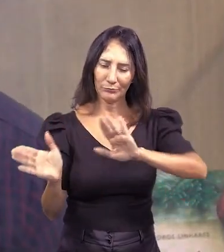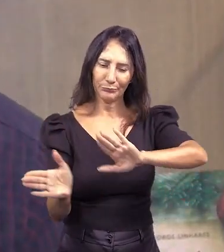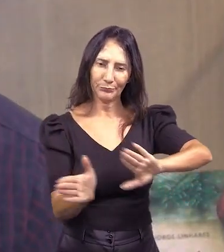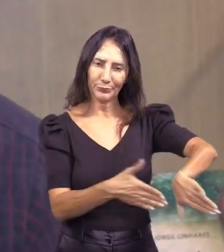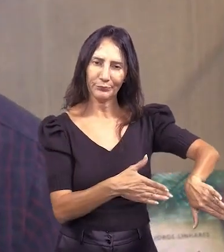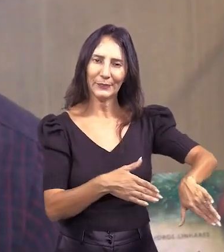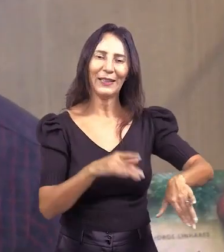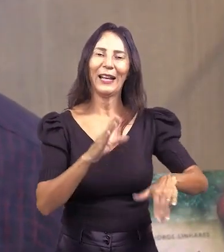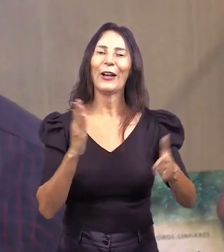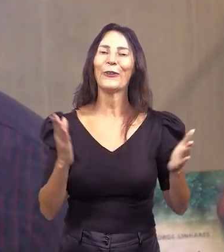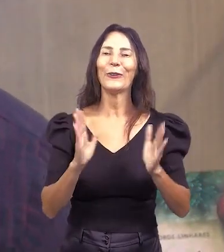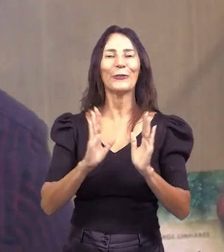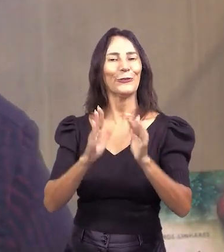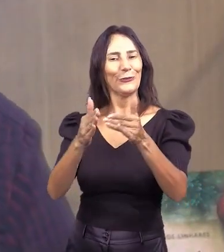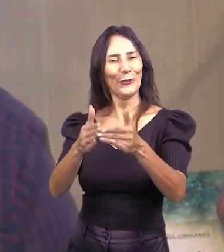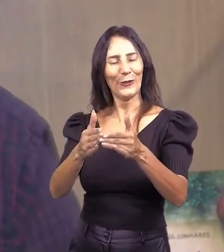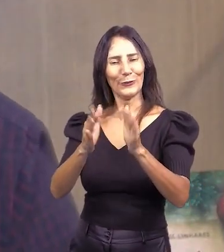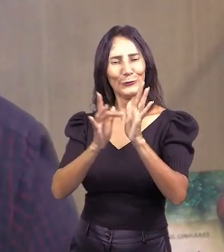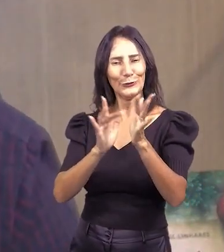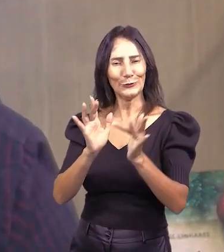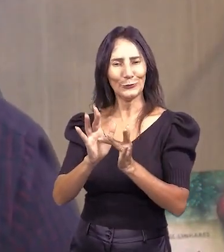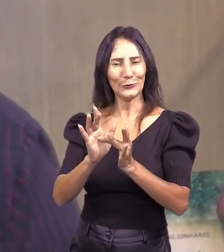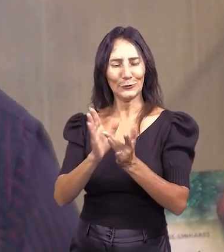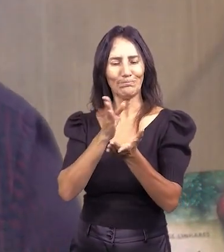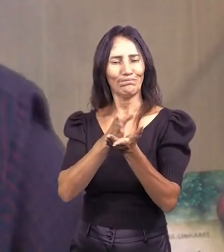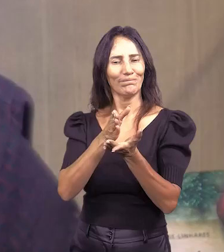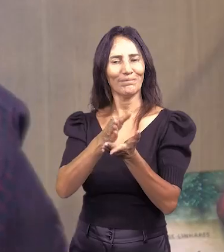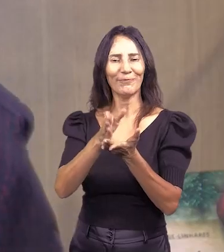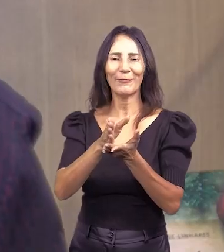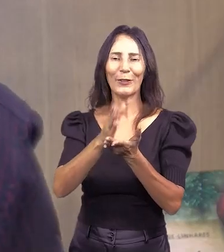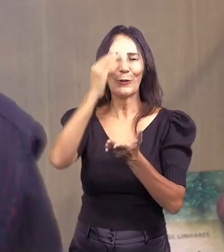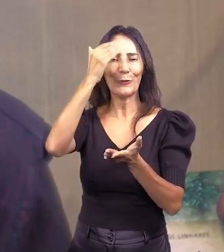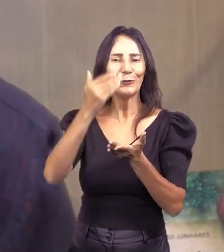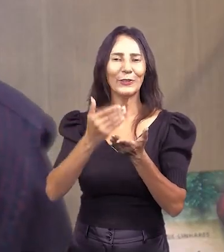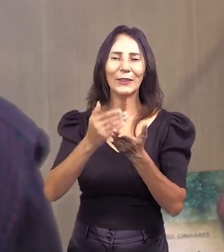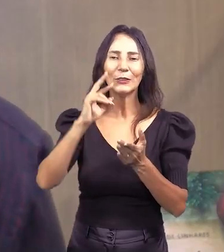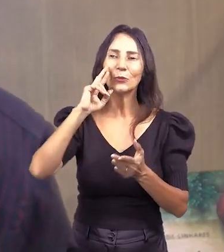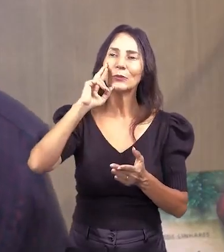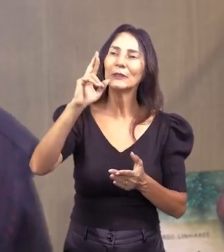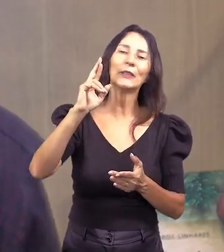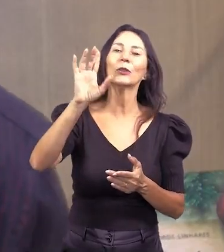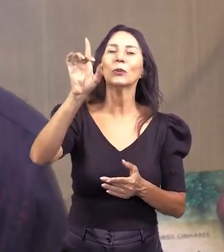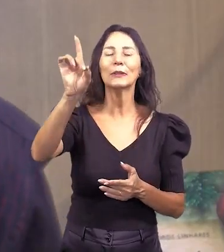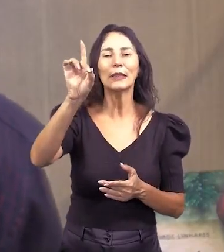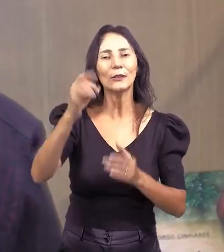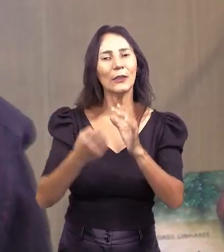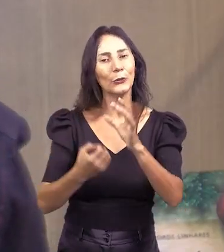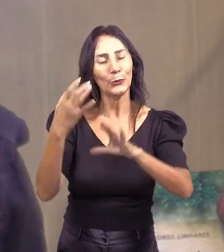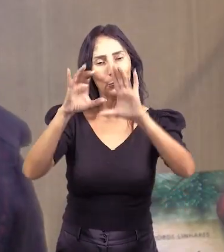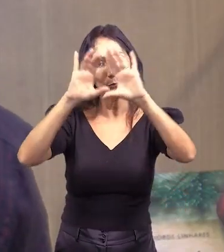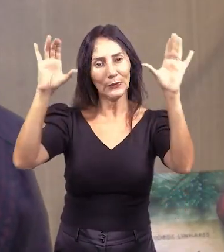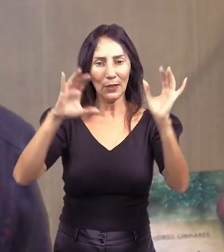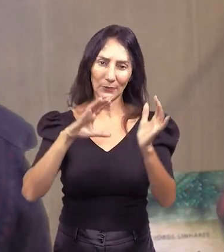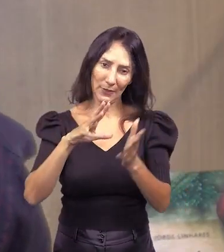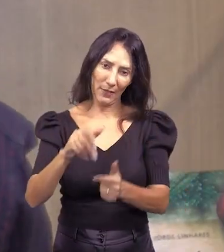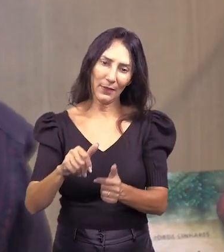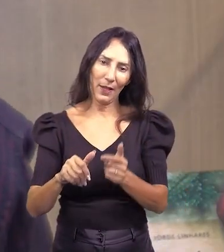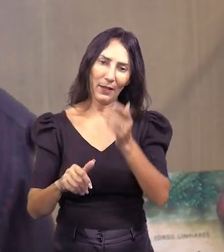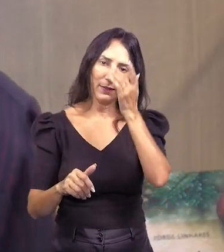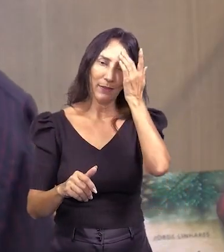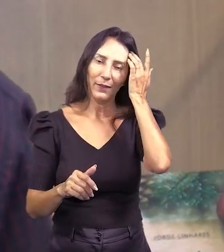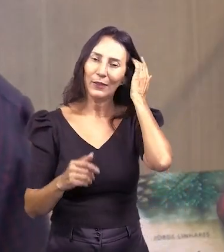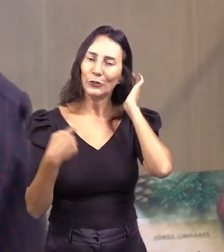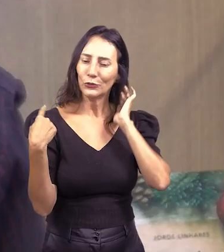para Cristo e caminhando para frente, confiante no Senhor, Deus Criador dos céus e da